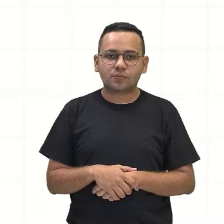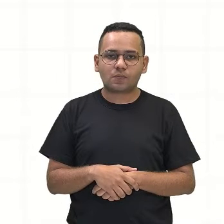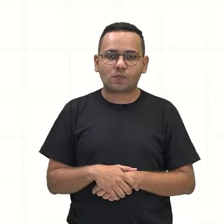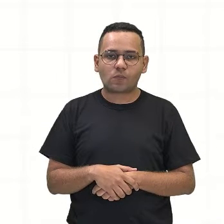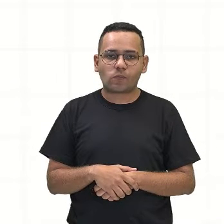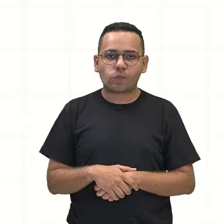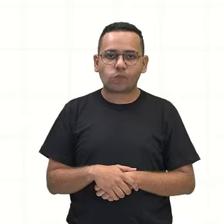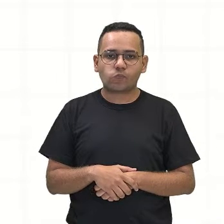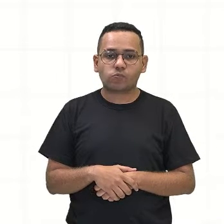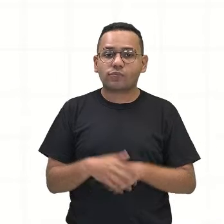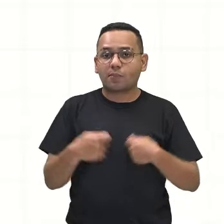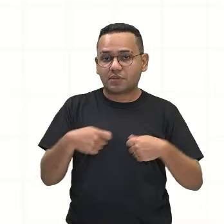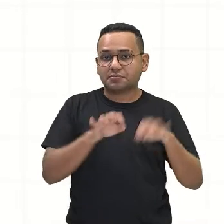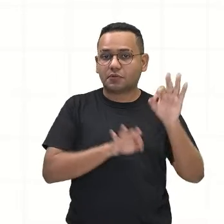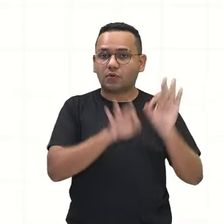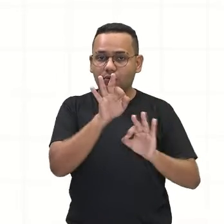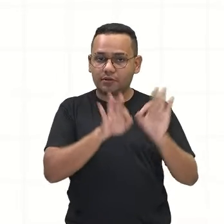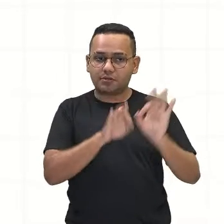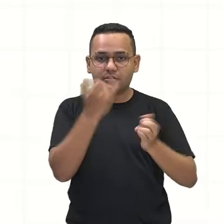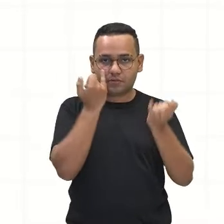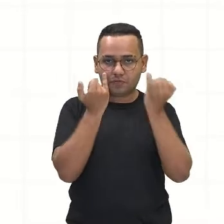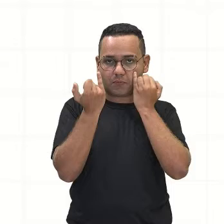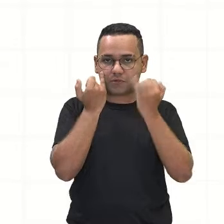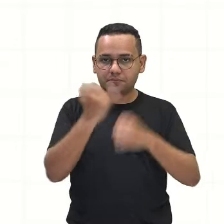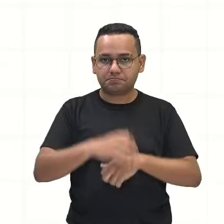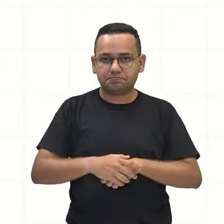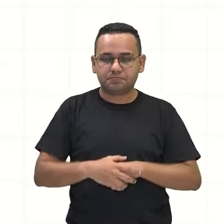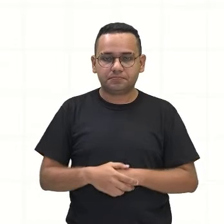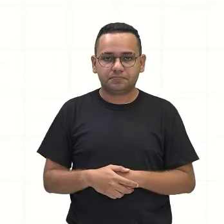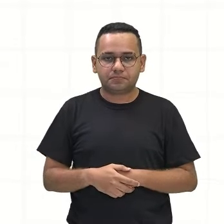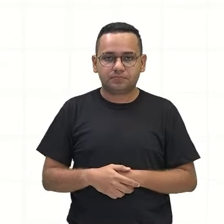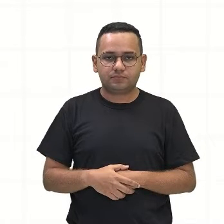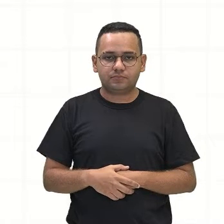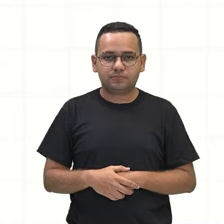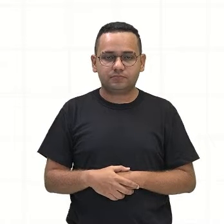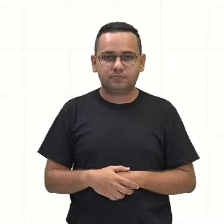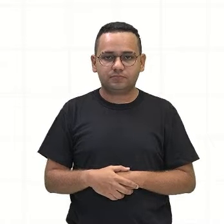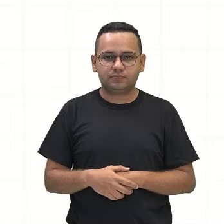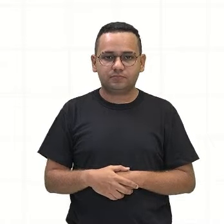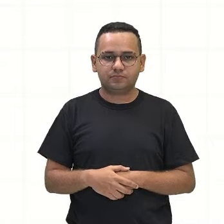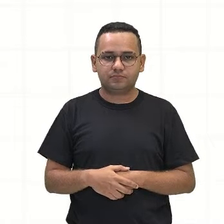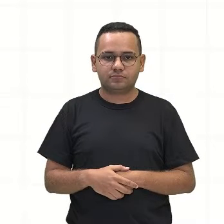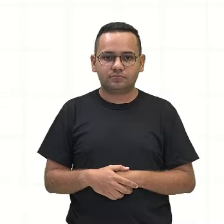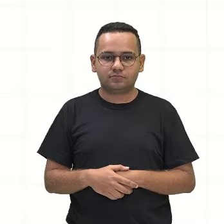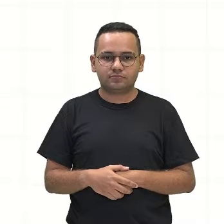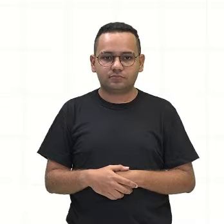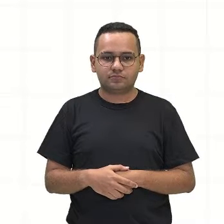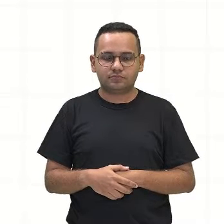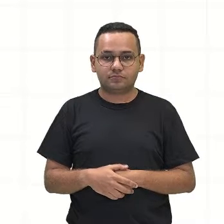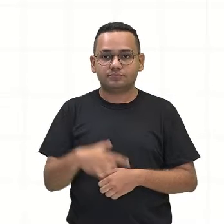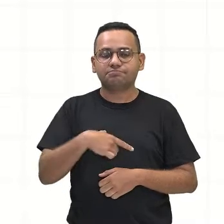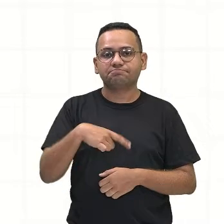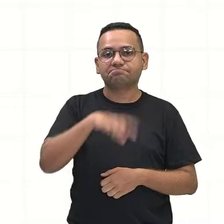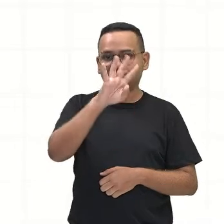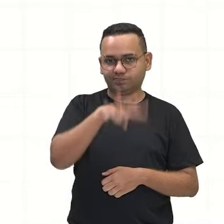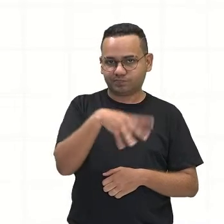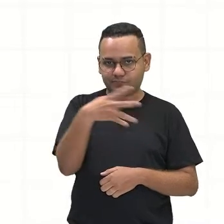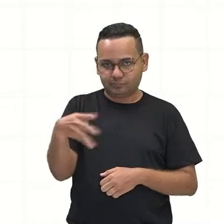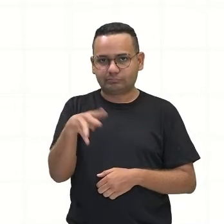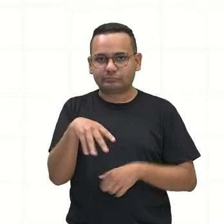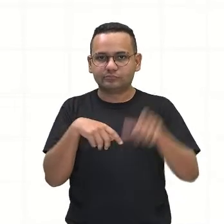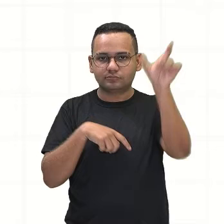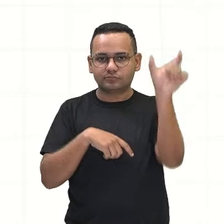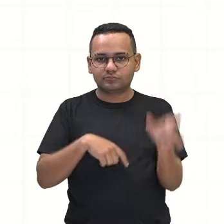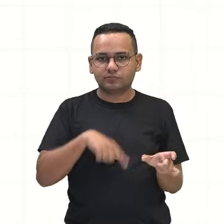importante organizar os dados. Então, primeiramente, numa tabela. Na tabela, nós temos na vertical,